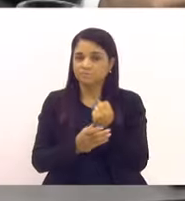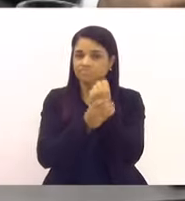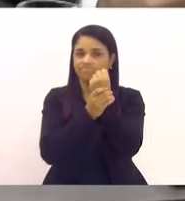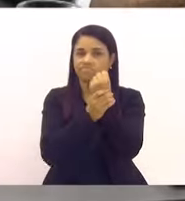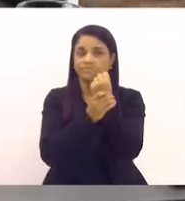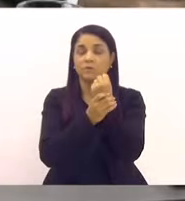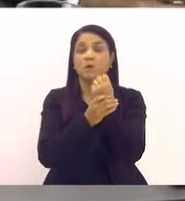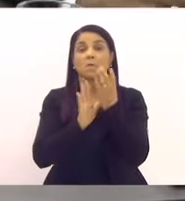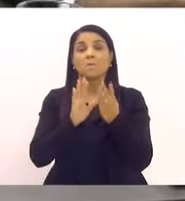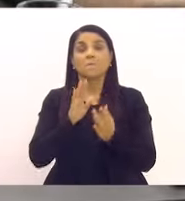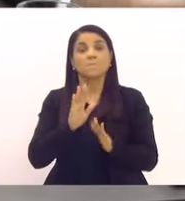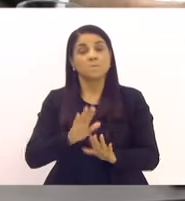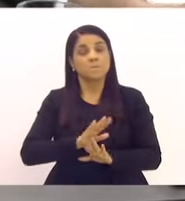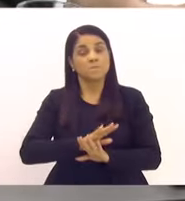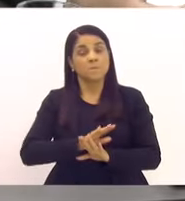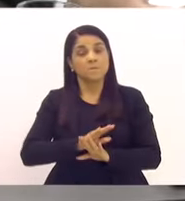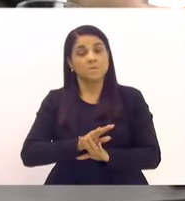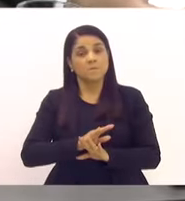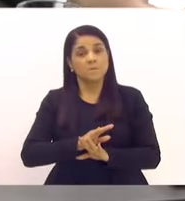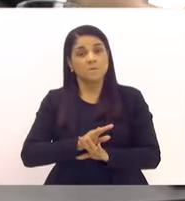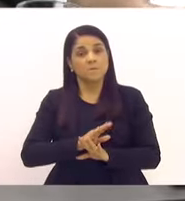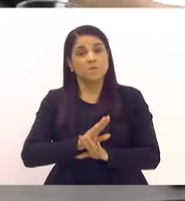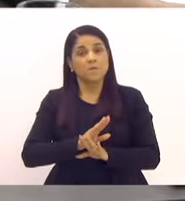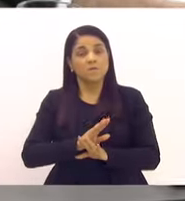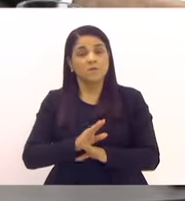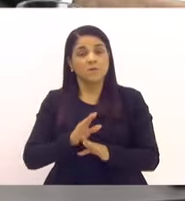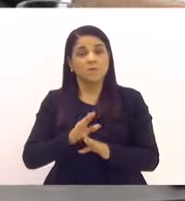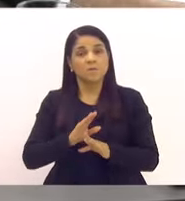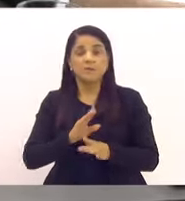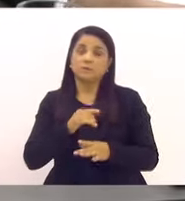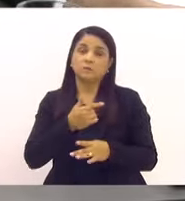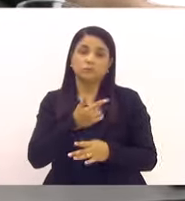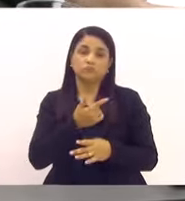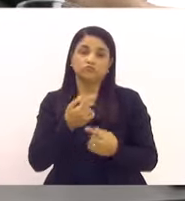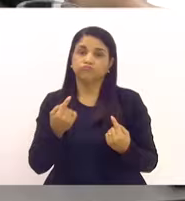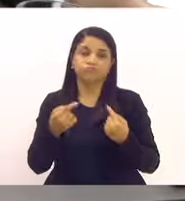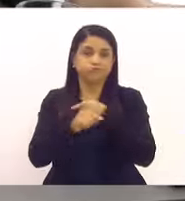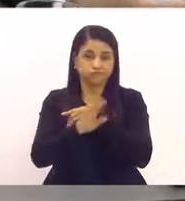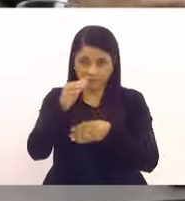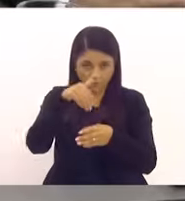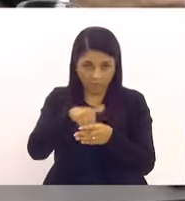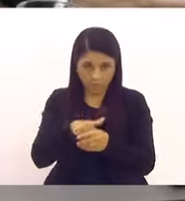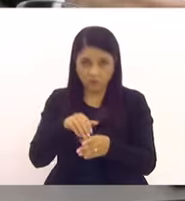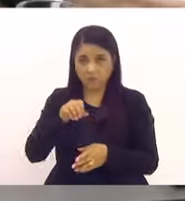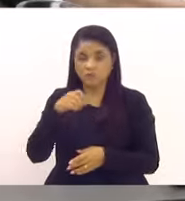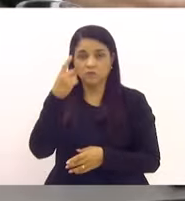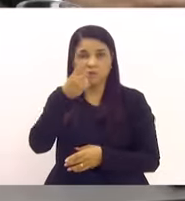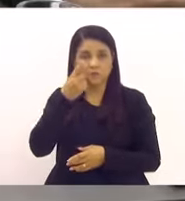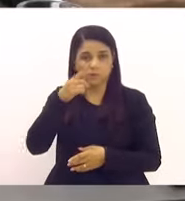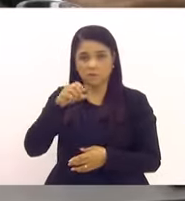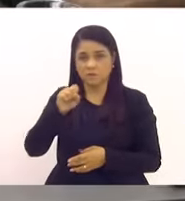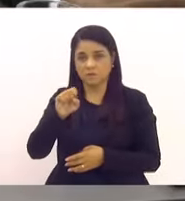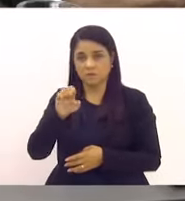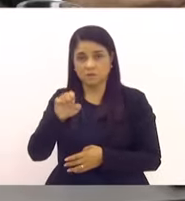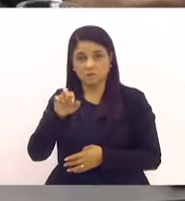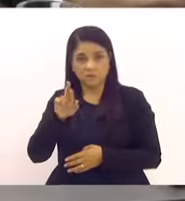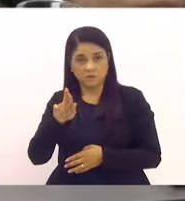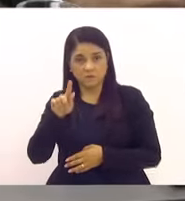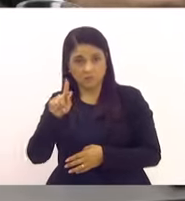tendo voto do doutor Serginho, algumas das preocupações que motivaram isso